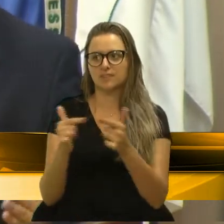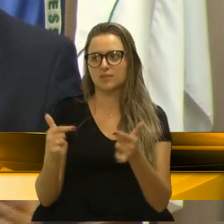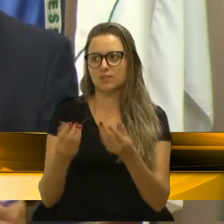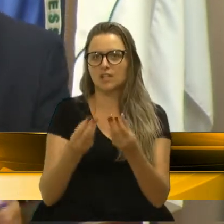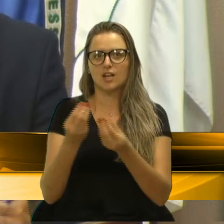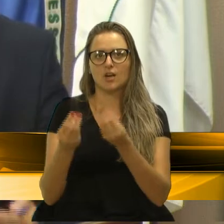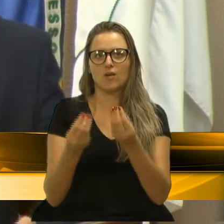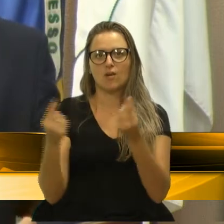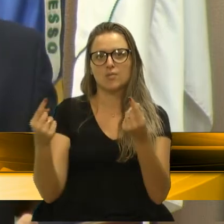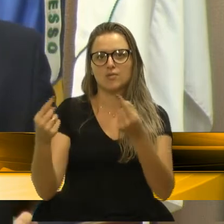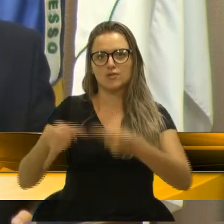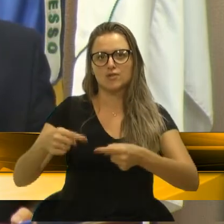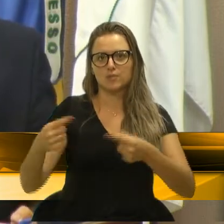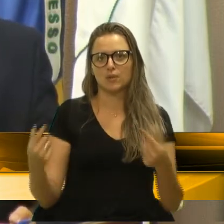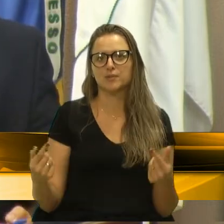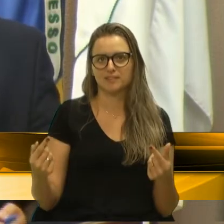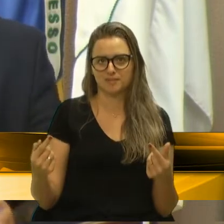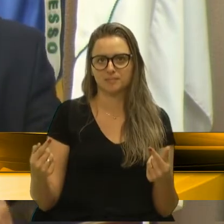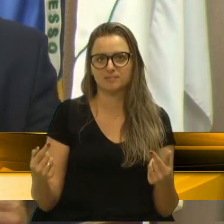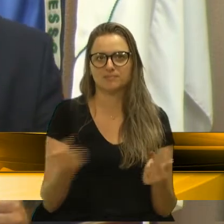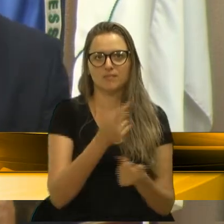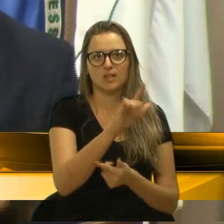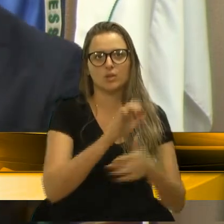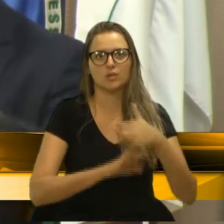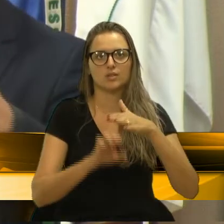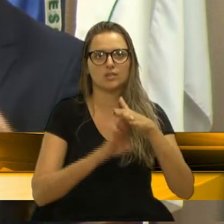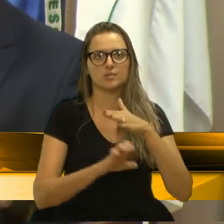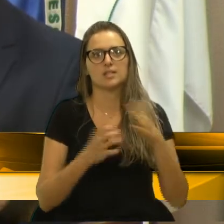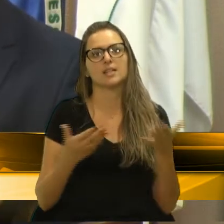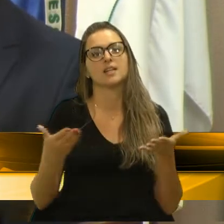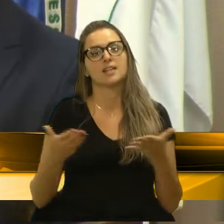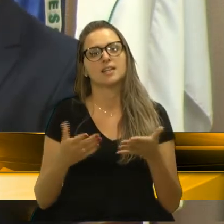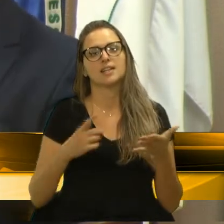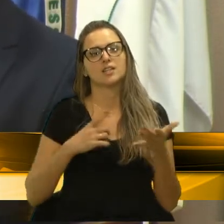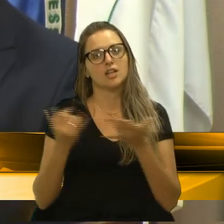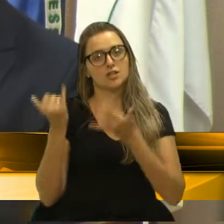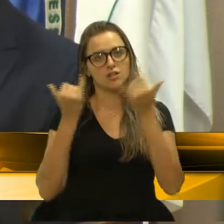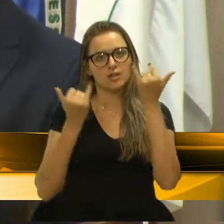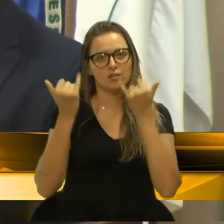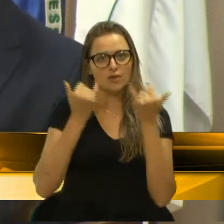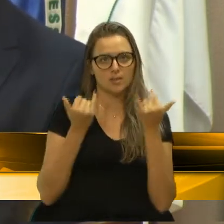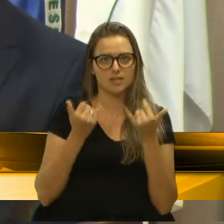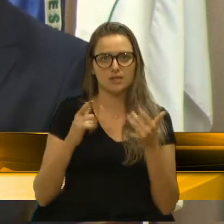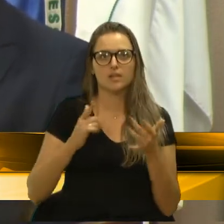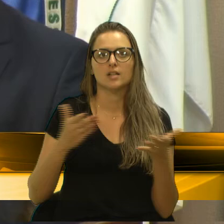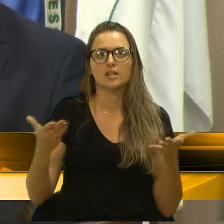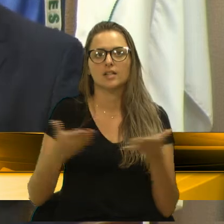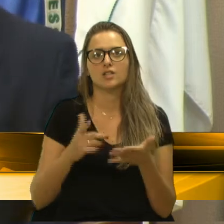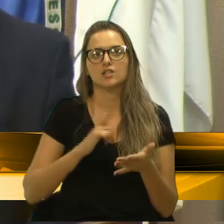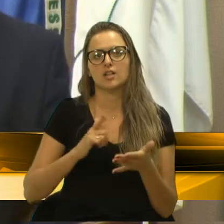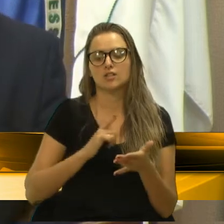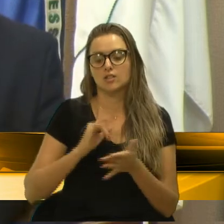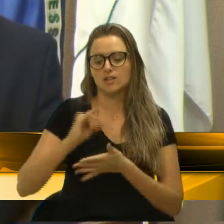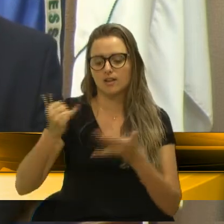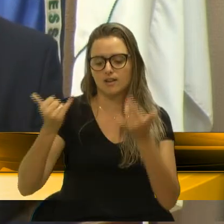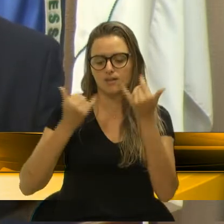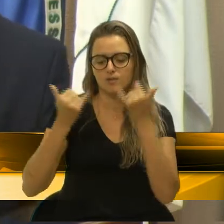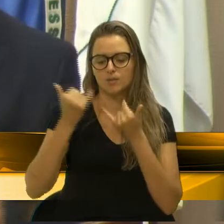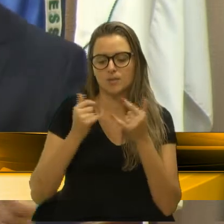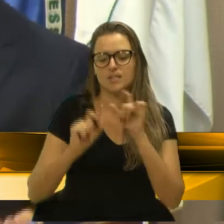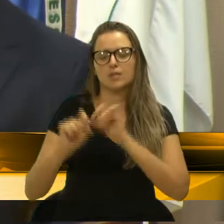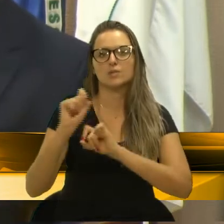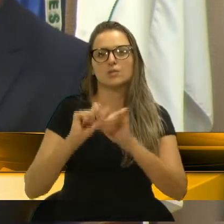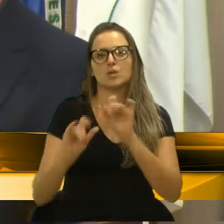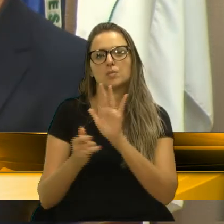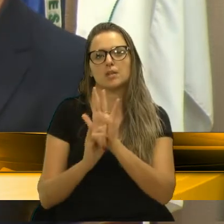concorrência. Só essa empresa, né, que já tinha informações, que já tinha, inclusive, informações privilegiadas a respeito desse edital.